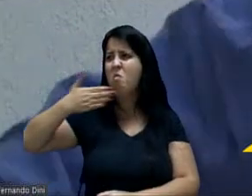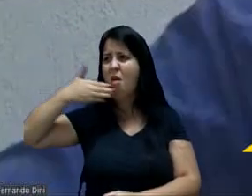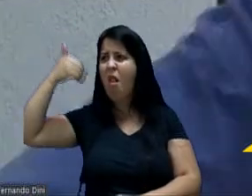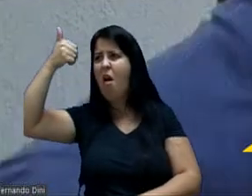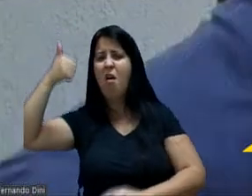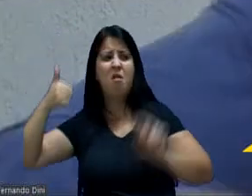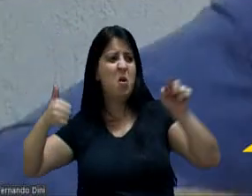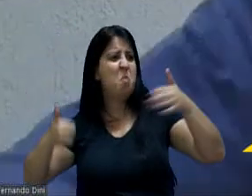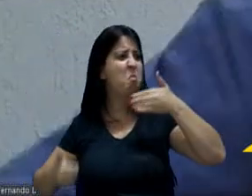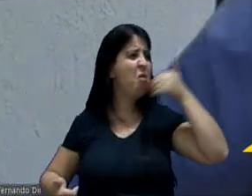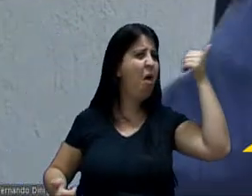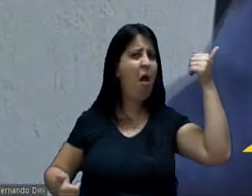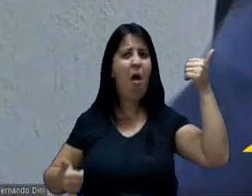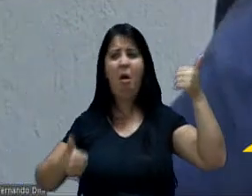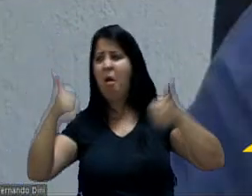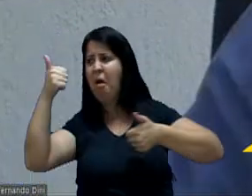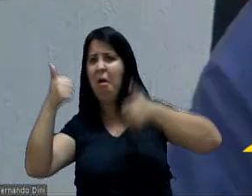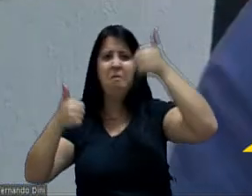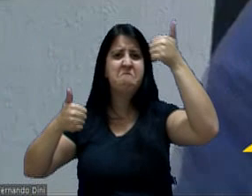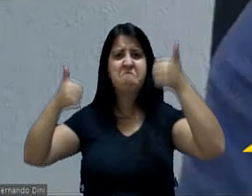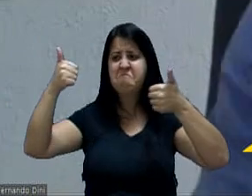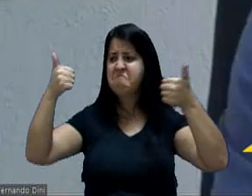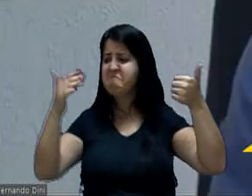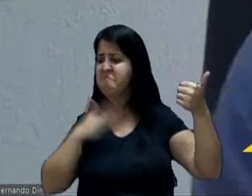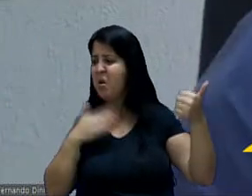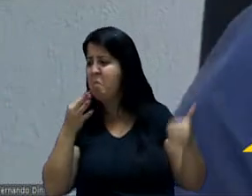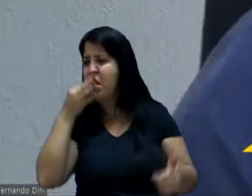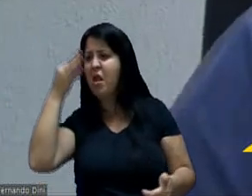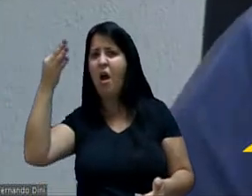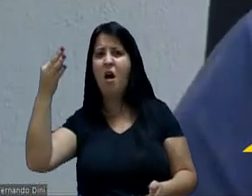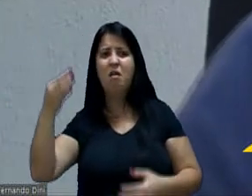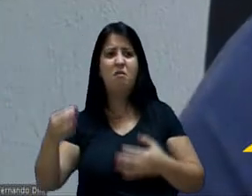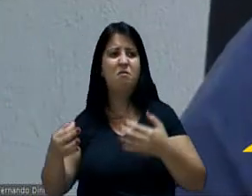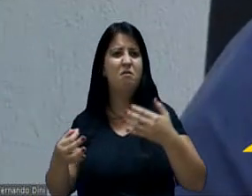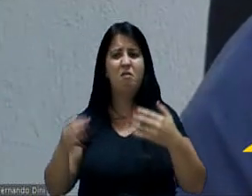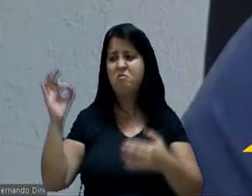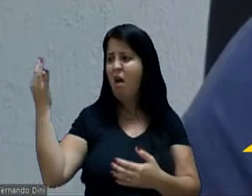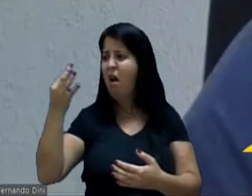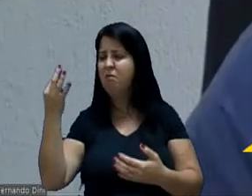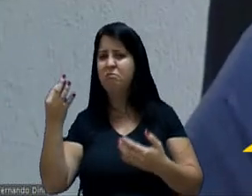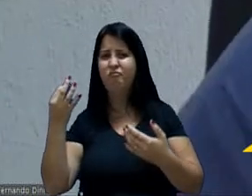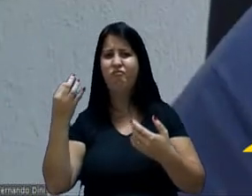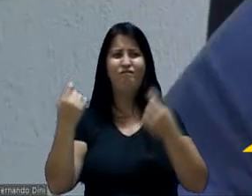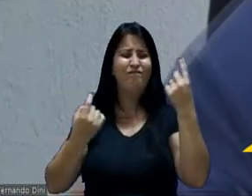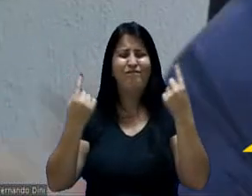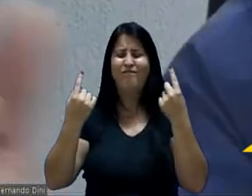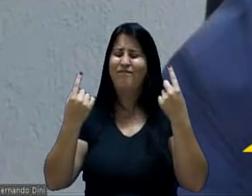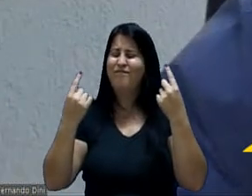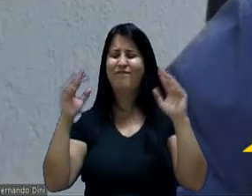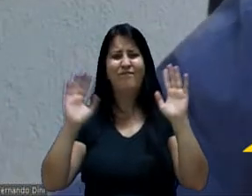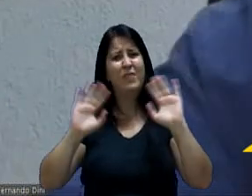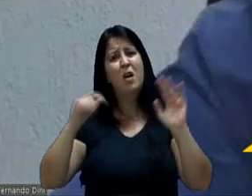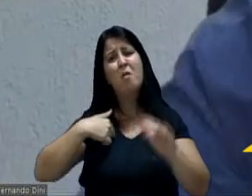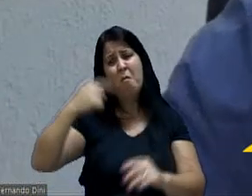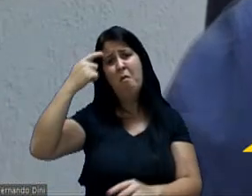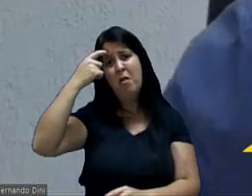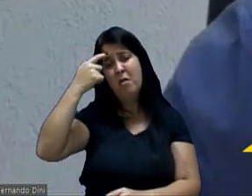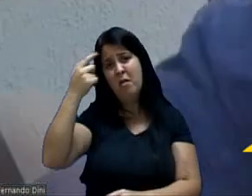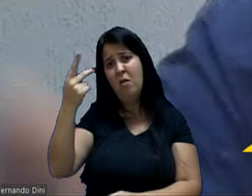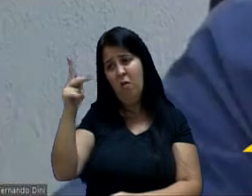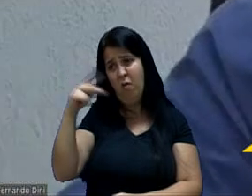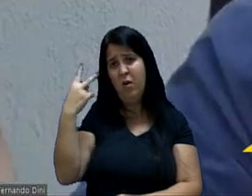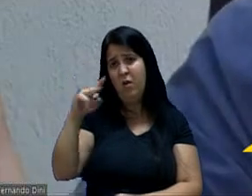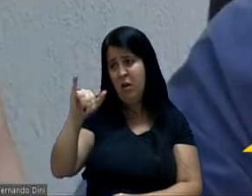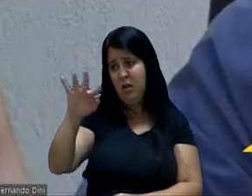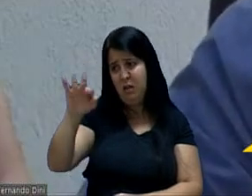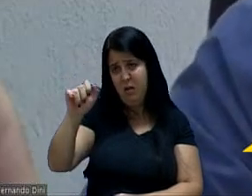aquele é melhor, o meu parecer ele é o ideal. Eu acredito que o vereador Ítalo tem os motivos dele,